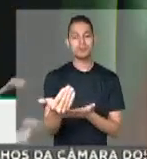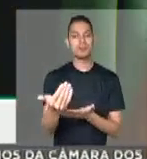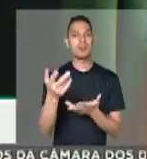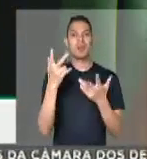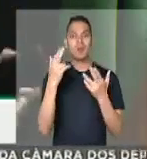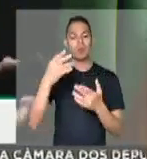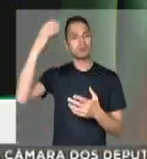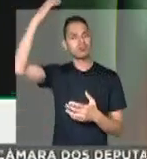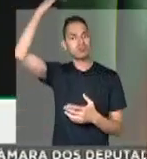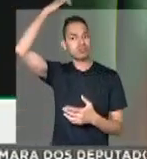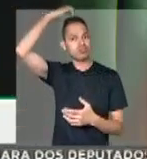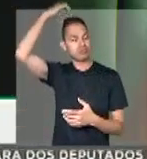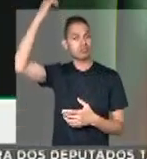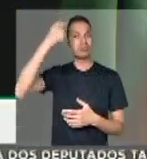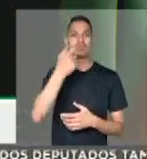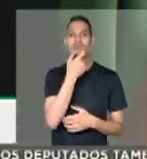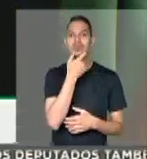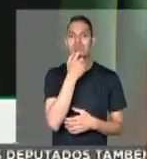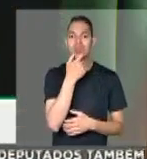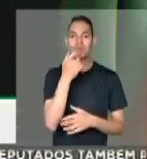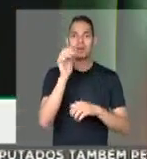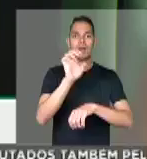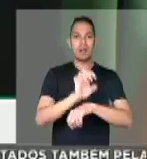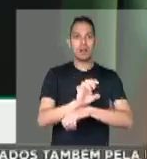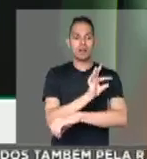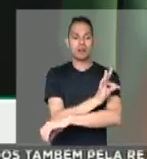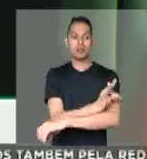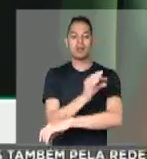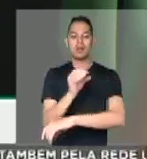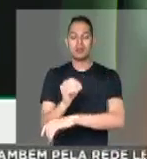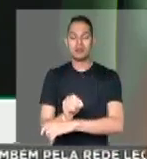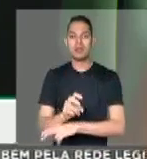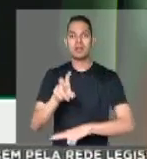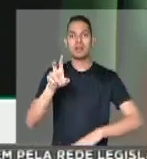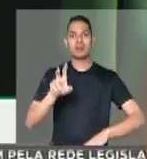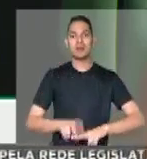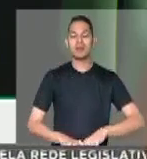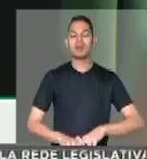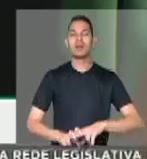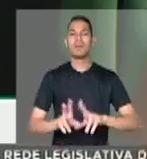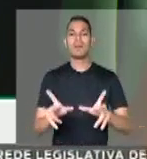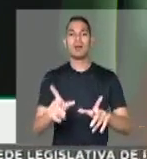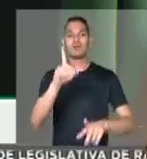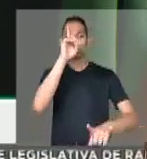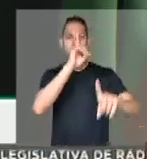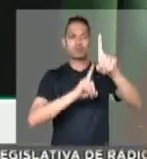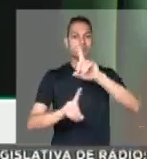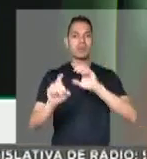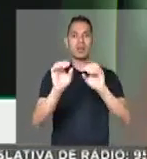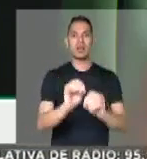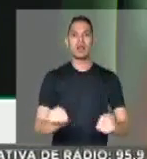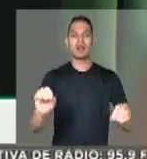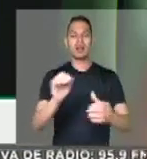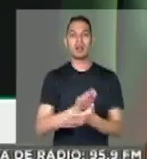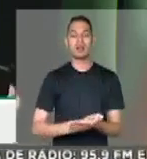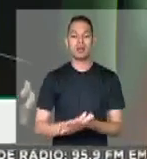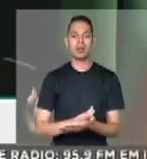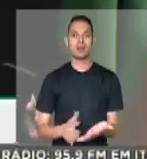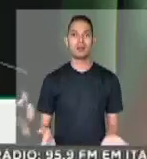da Inglaterra no meu estado de Tocantins, aonde está lá de cadeira sentada, mas de mando não dado.